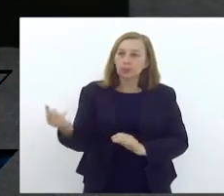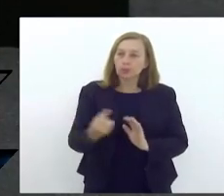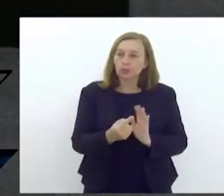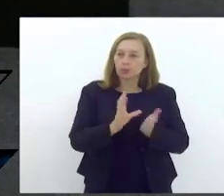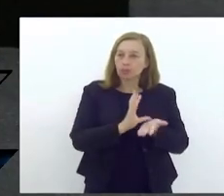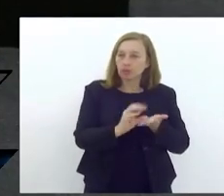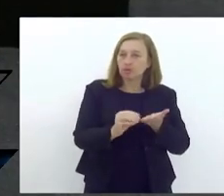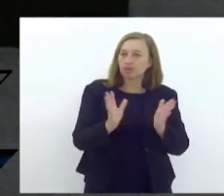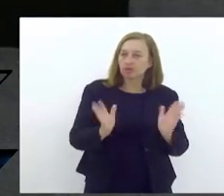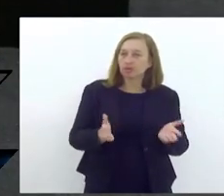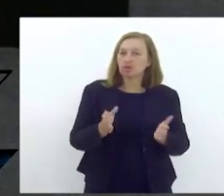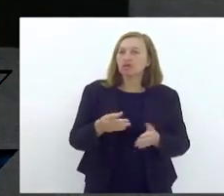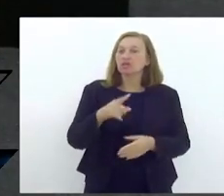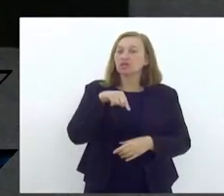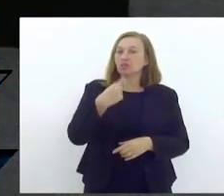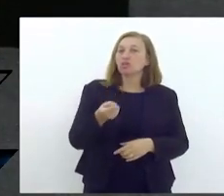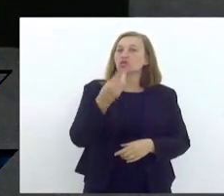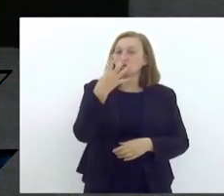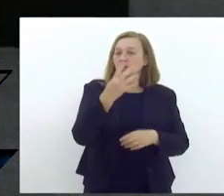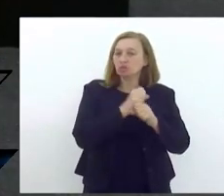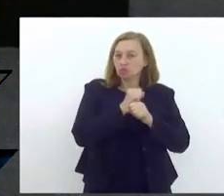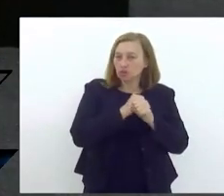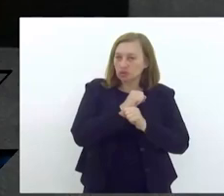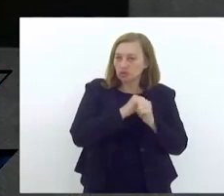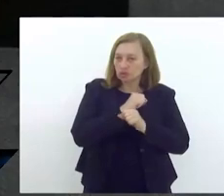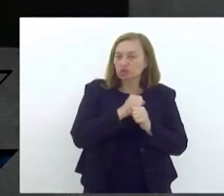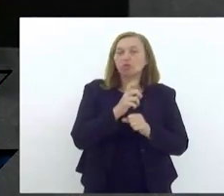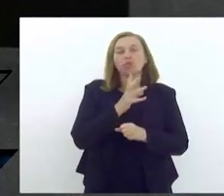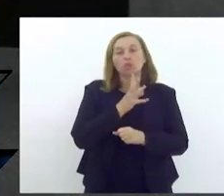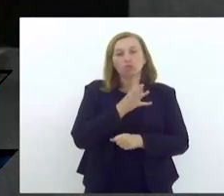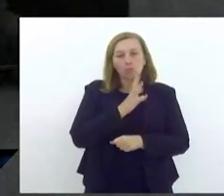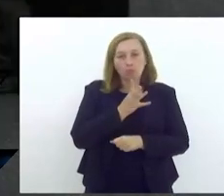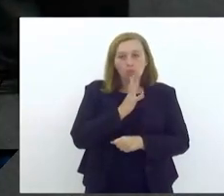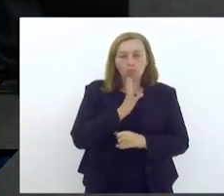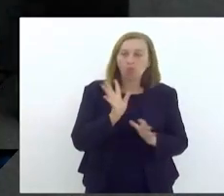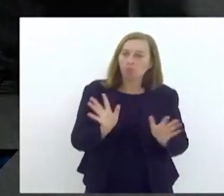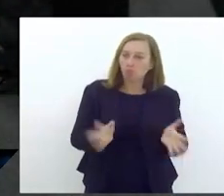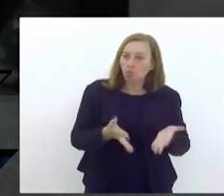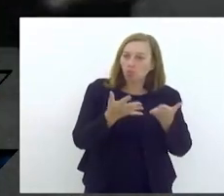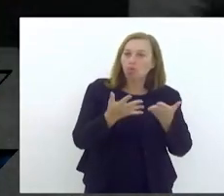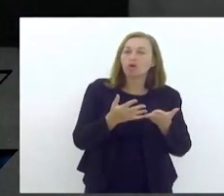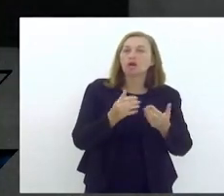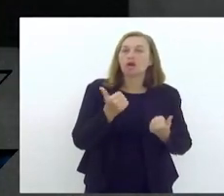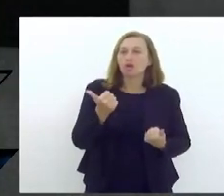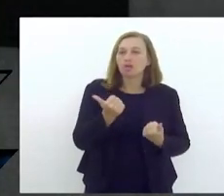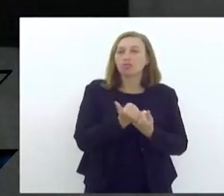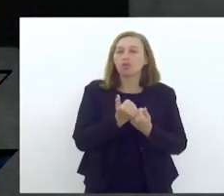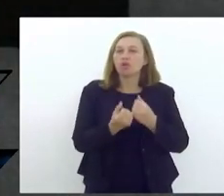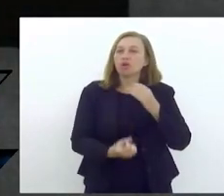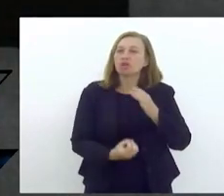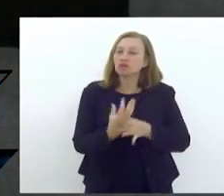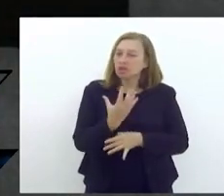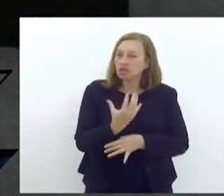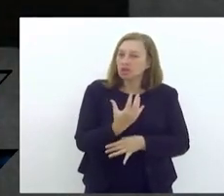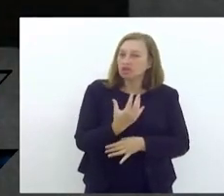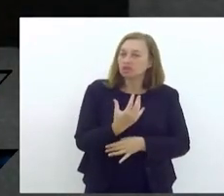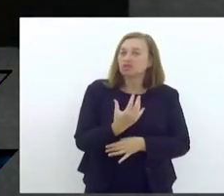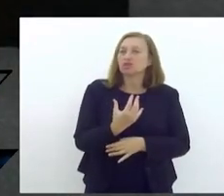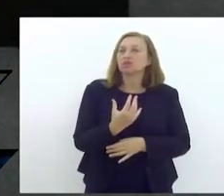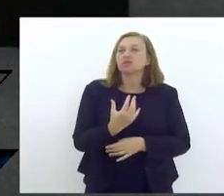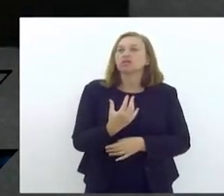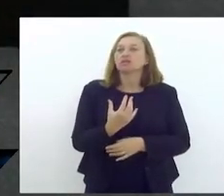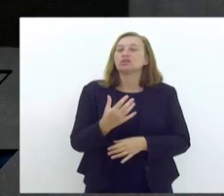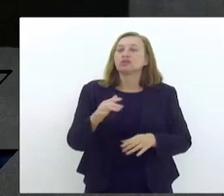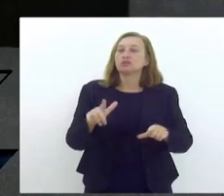passado quatro anos ele reconhece estimula apoia E cria condições para o exercício